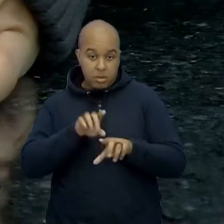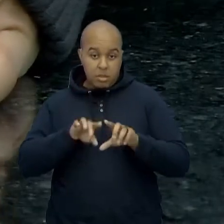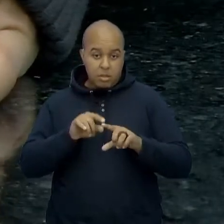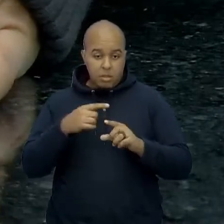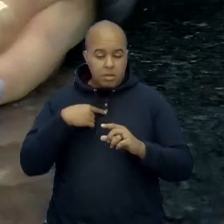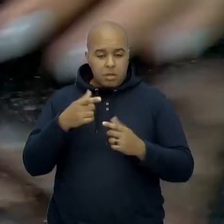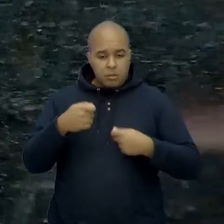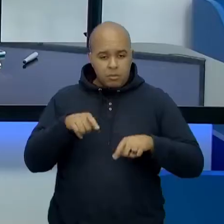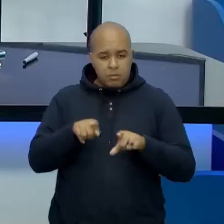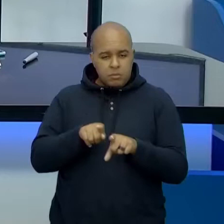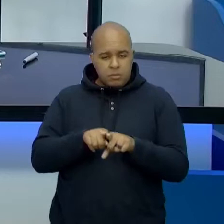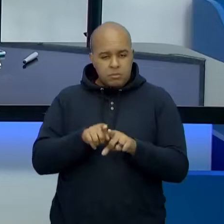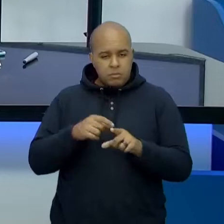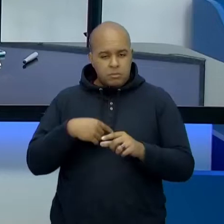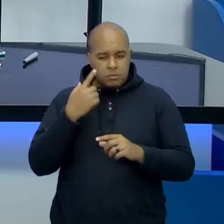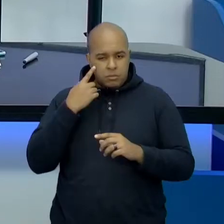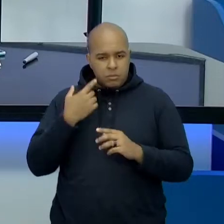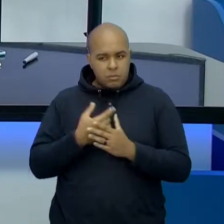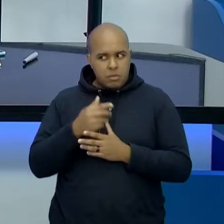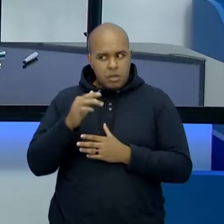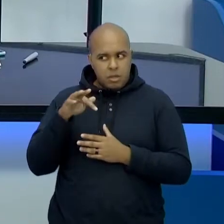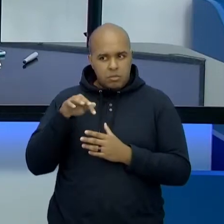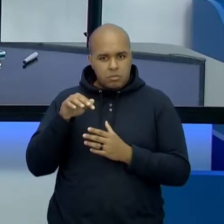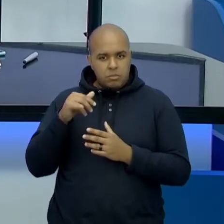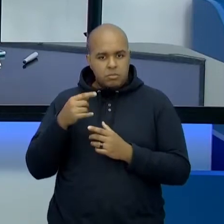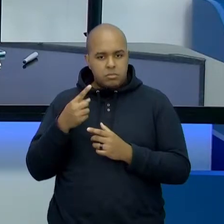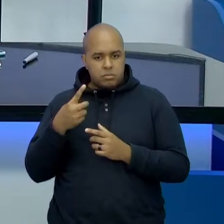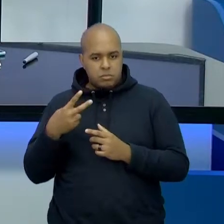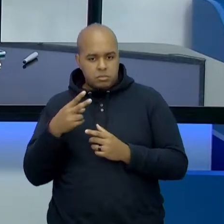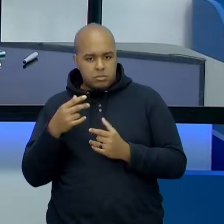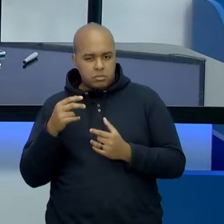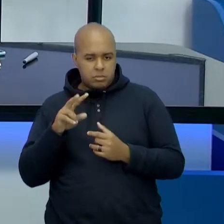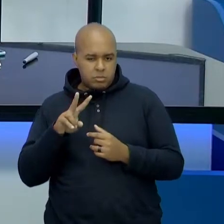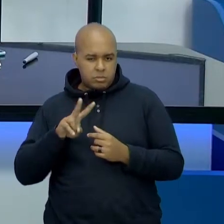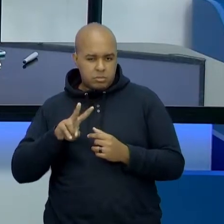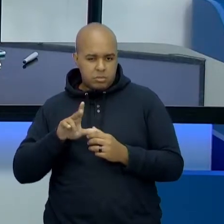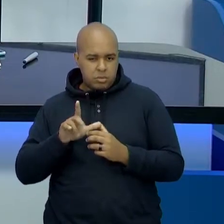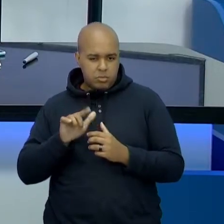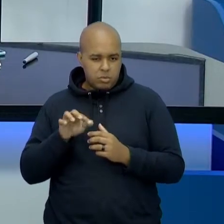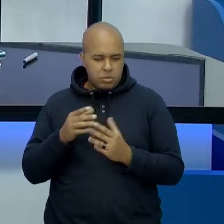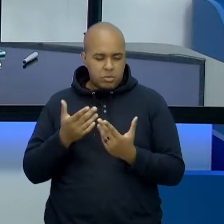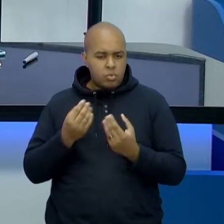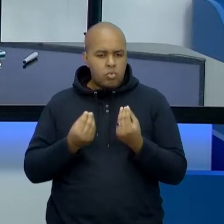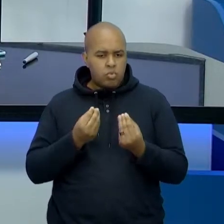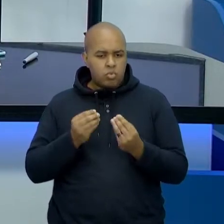vocês precisariam também de uma fonte de 12 volts, mais ou menos, tá?